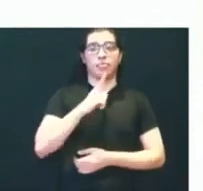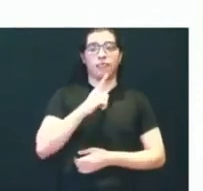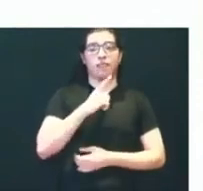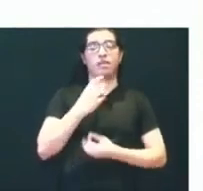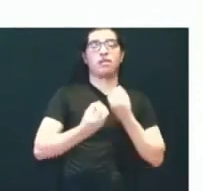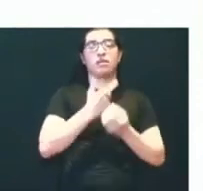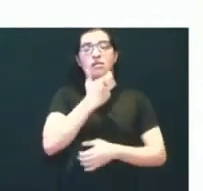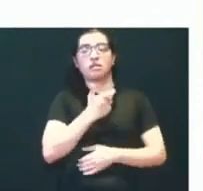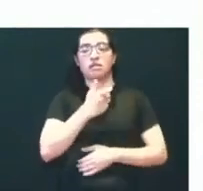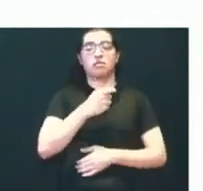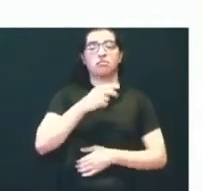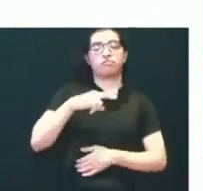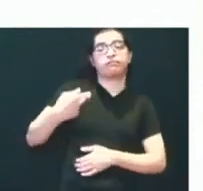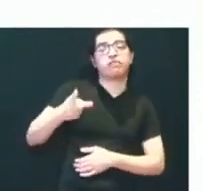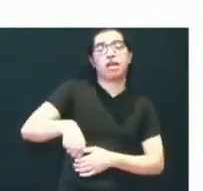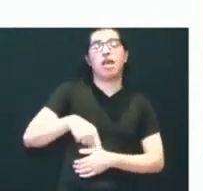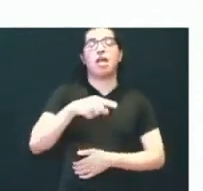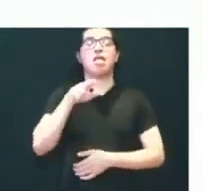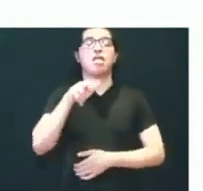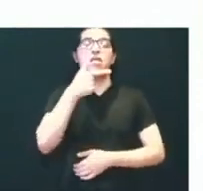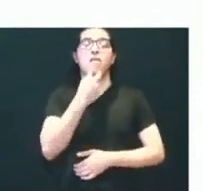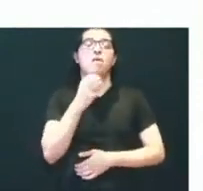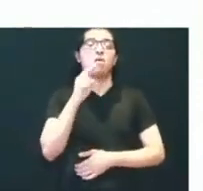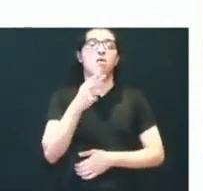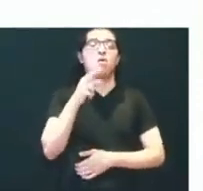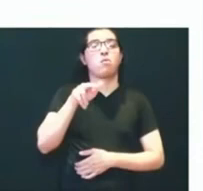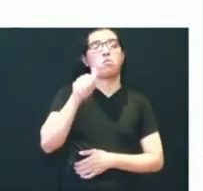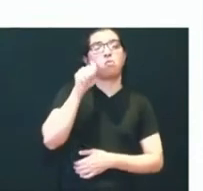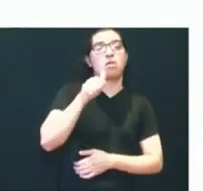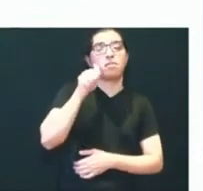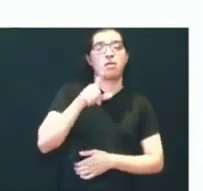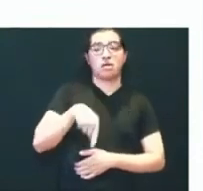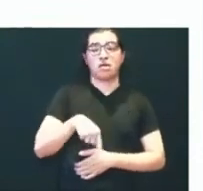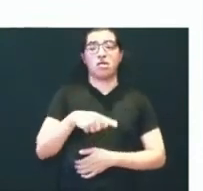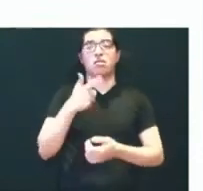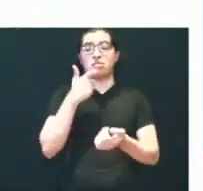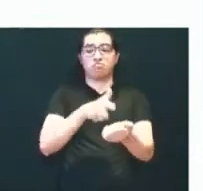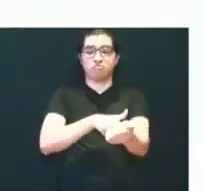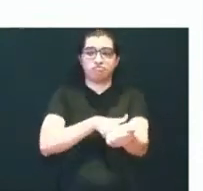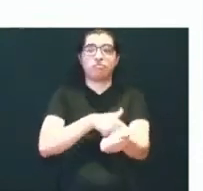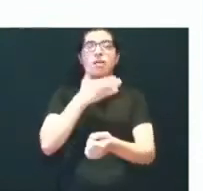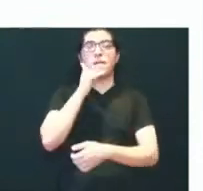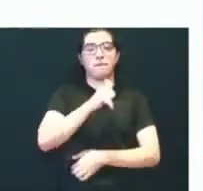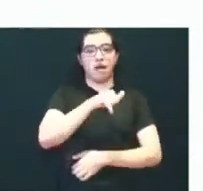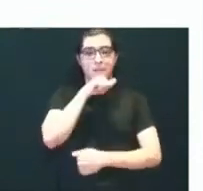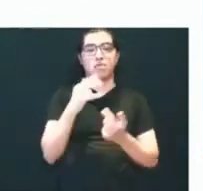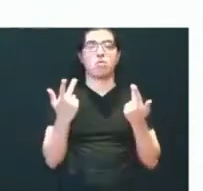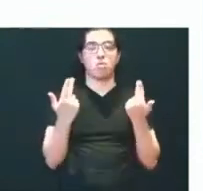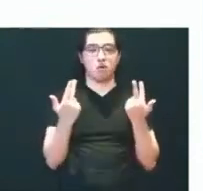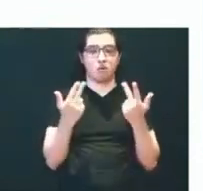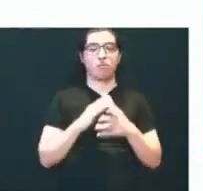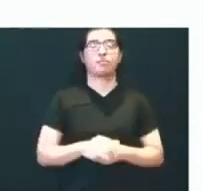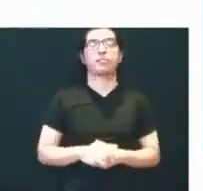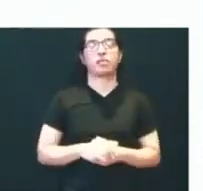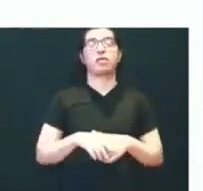um irmão ou irmã, consanguíneos, ou seja, filhos do mesmo pai e mesma mãe. E o terceiro tipo